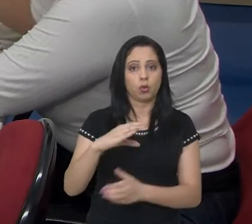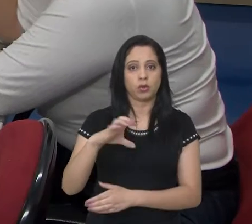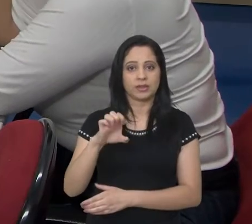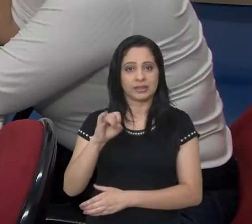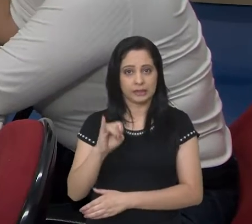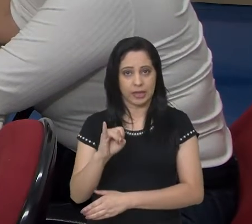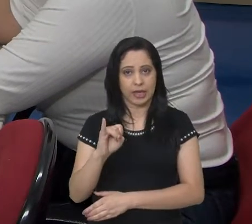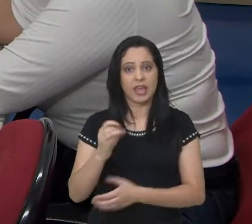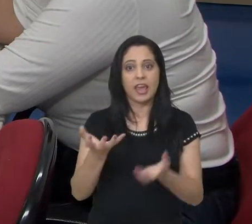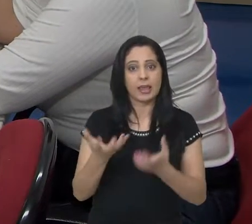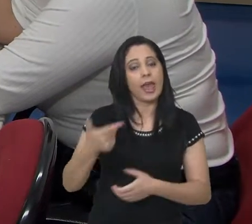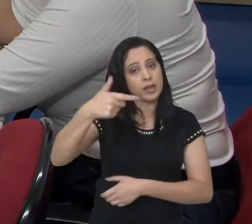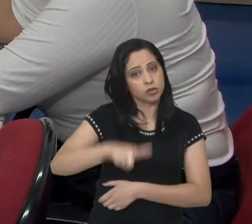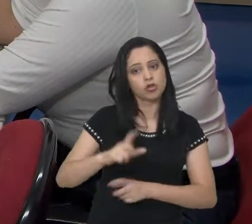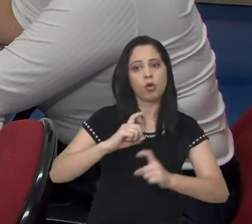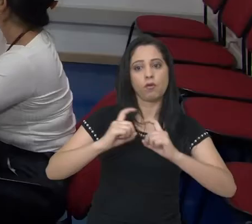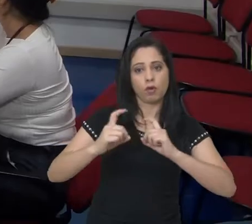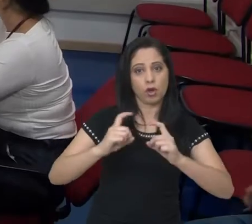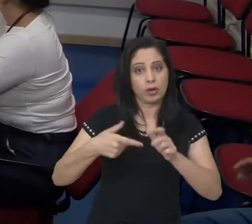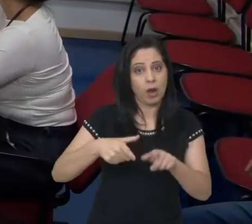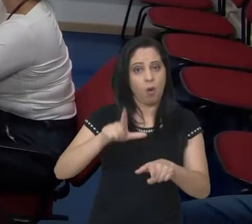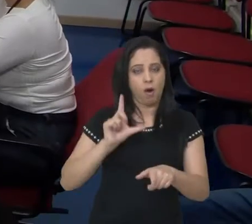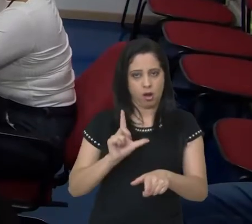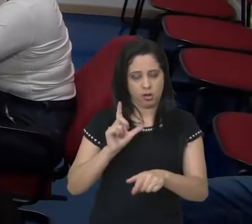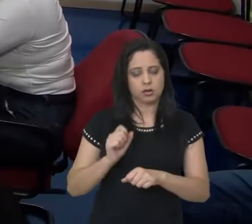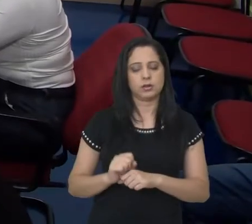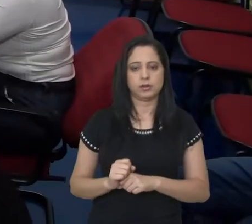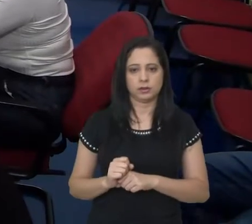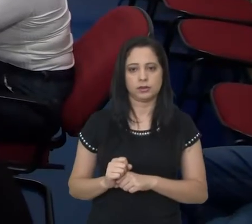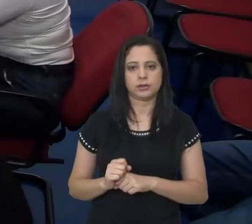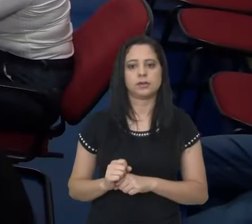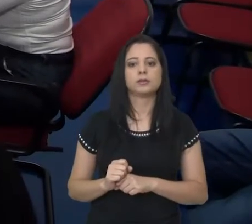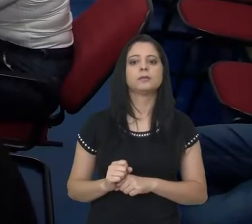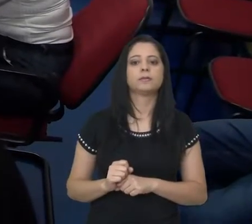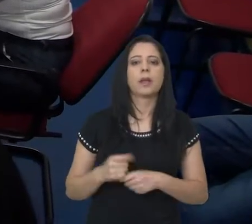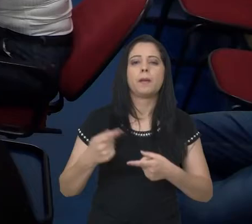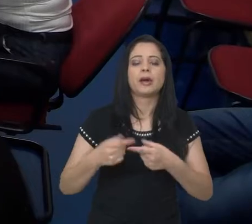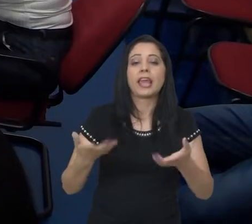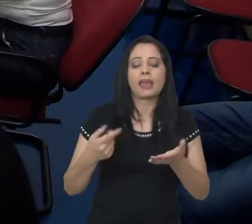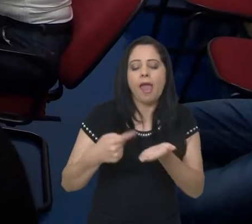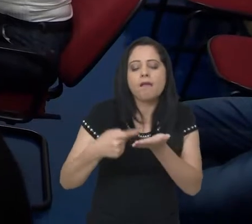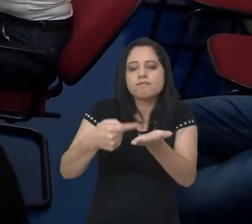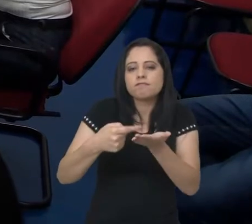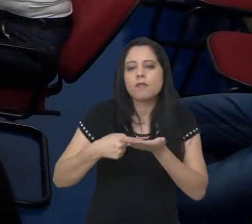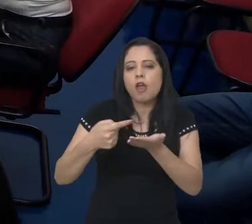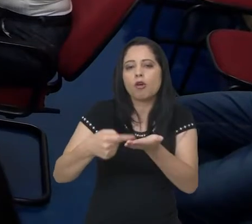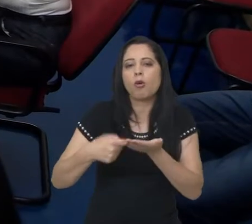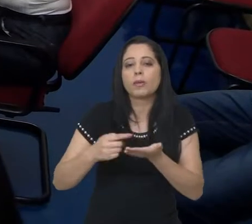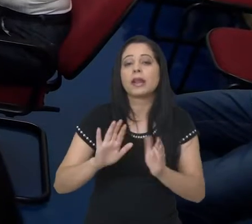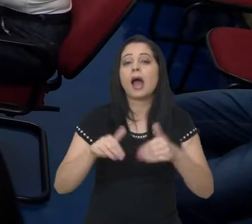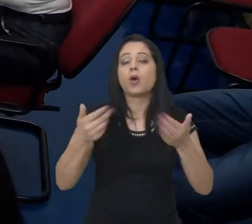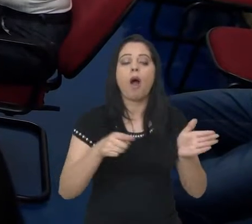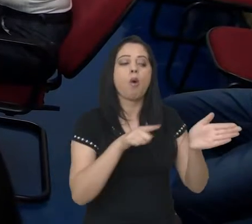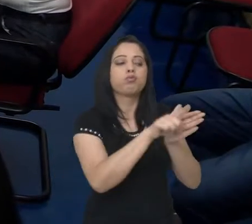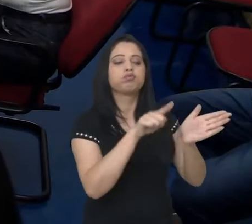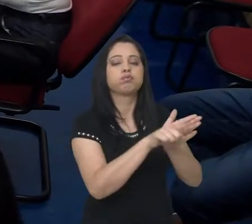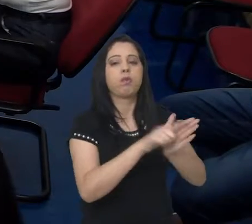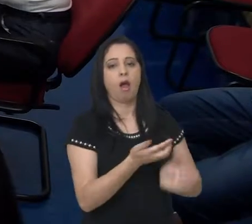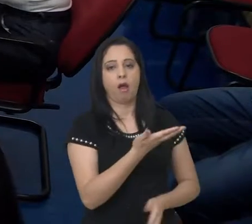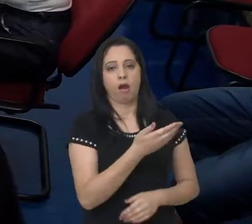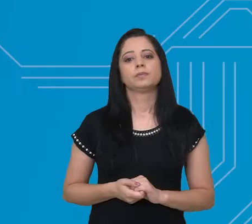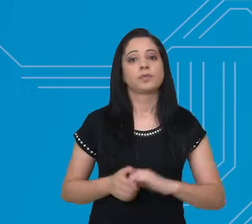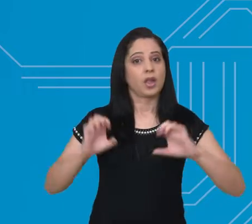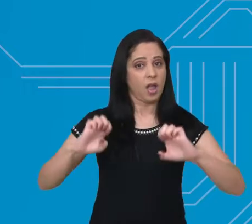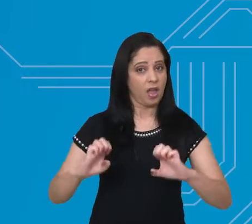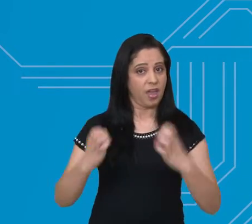reunir previamente, antes da reunião, marcada para o dia 21, para alinhar os questionamentos que devem ser feitos à